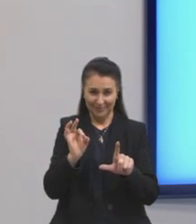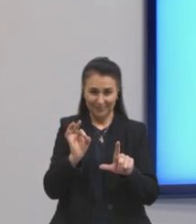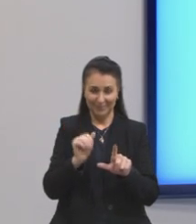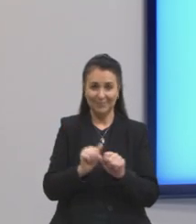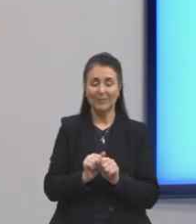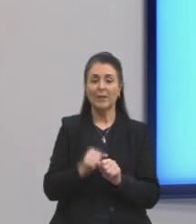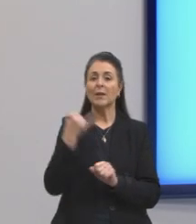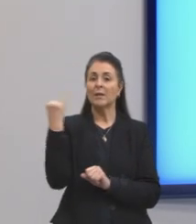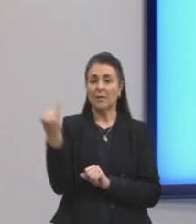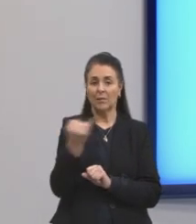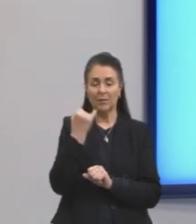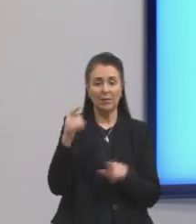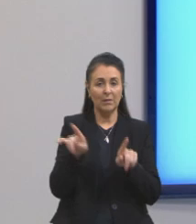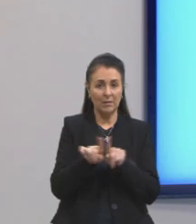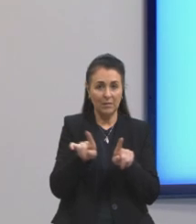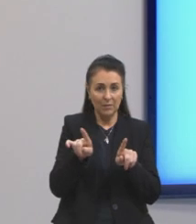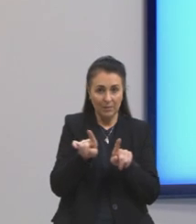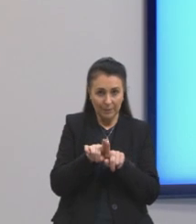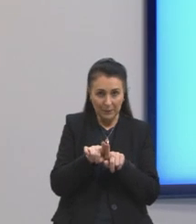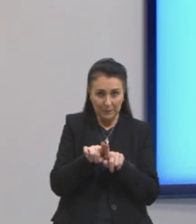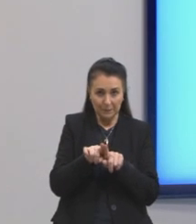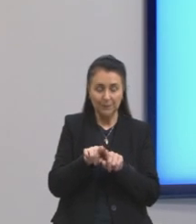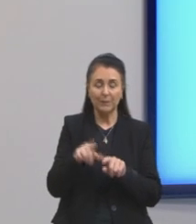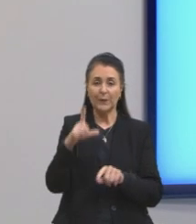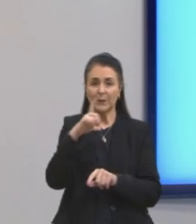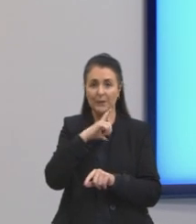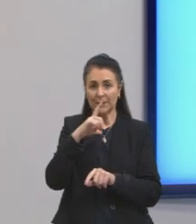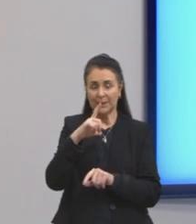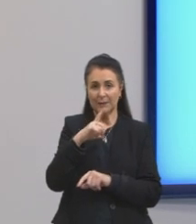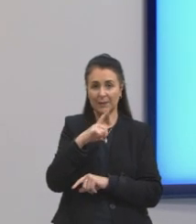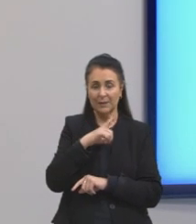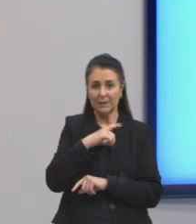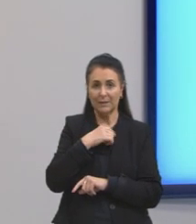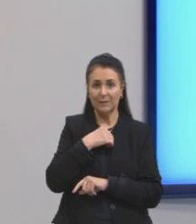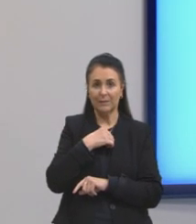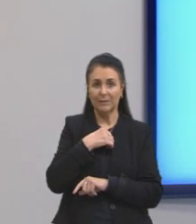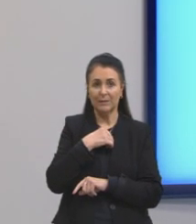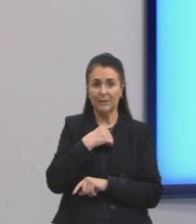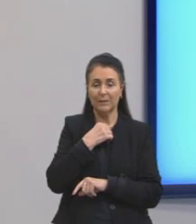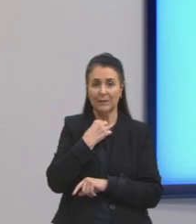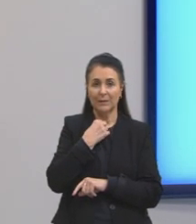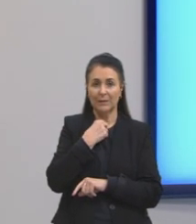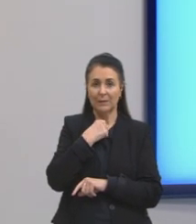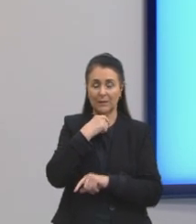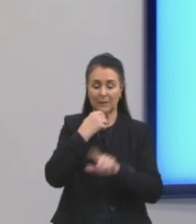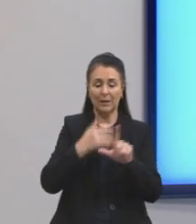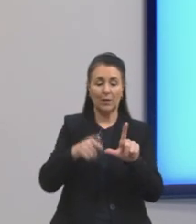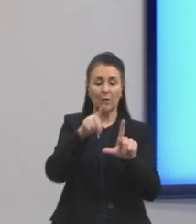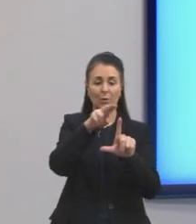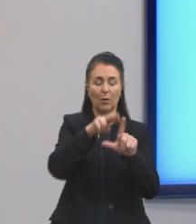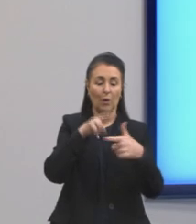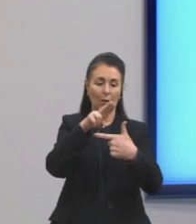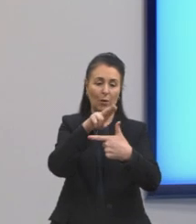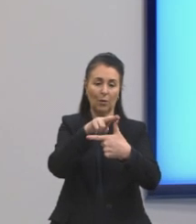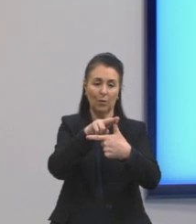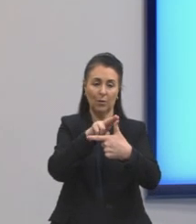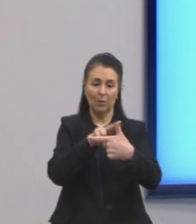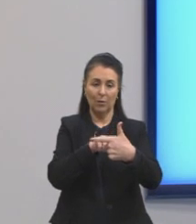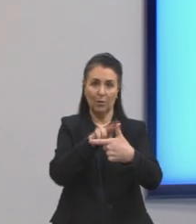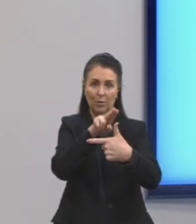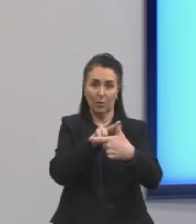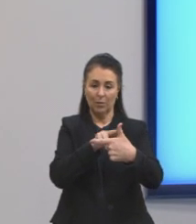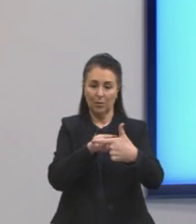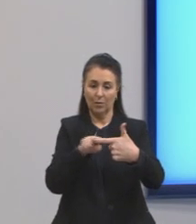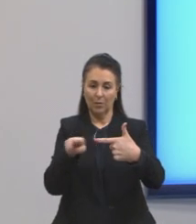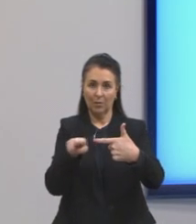é importante ver também que nós temos uma cateto cateto como sendo as